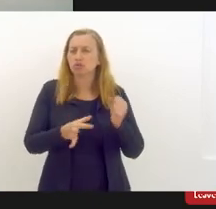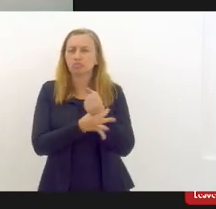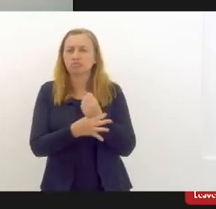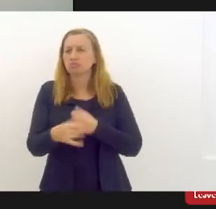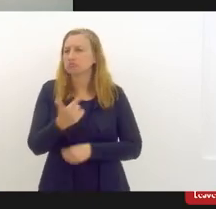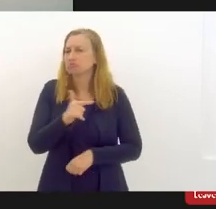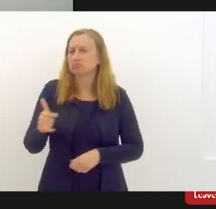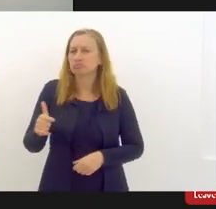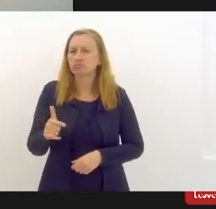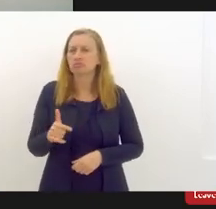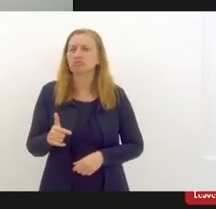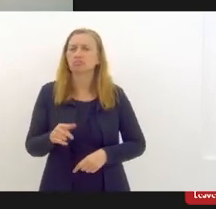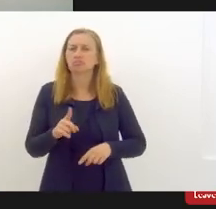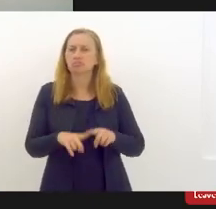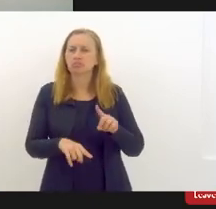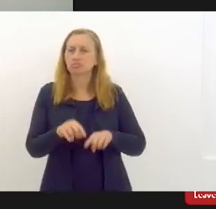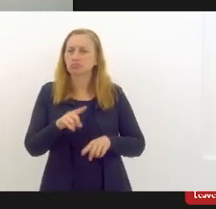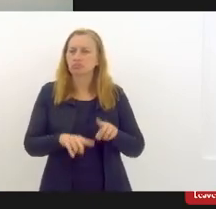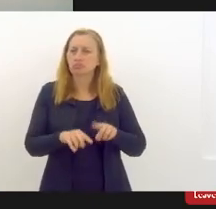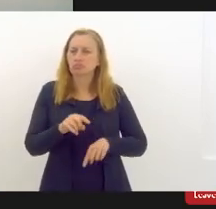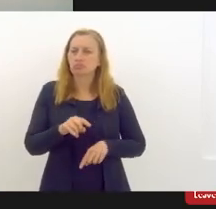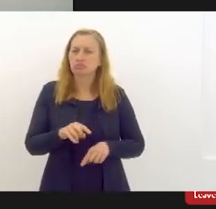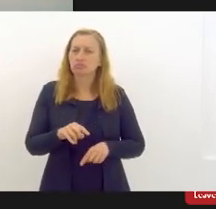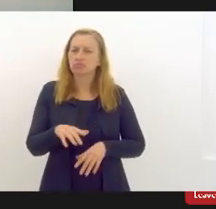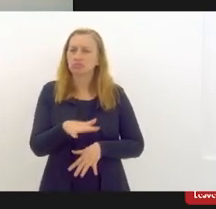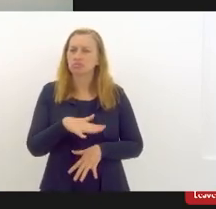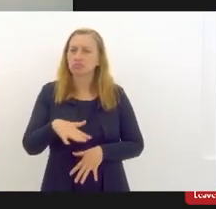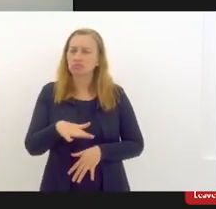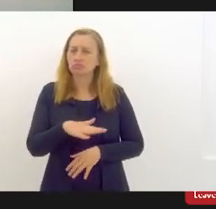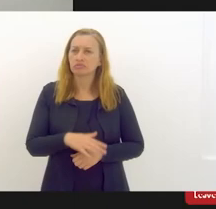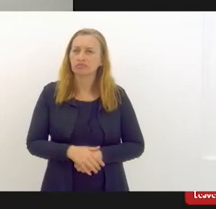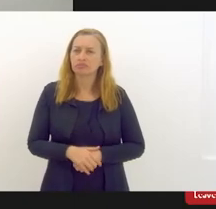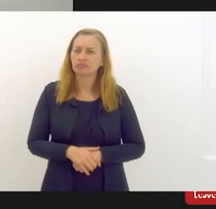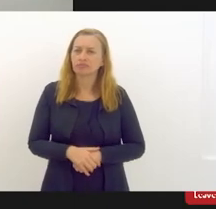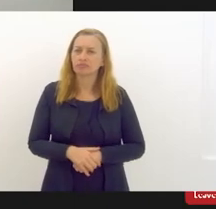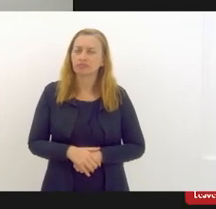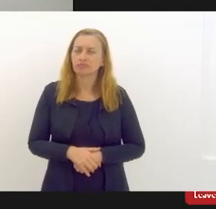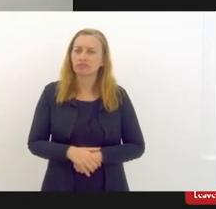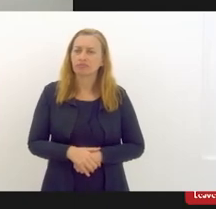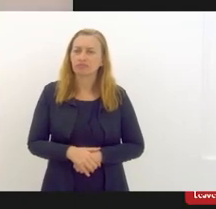esses equipamentos possam estar nessas unidades. E,